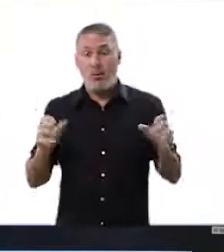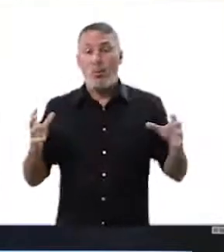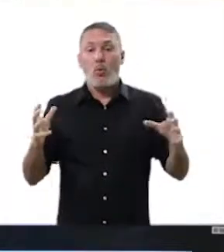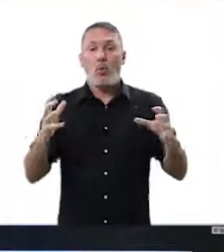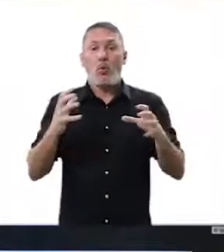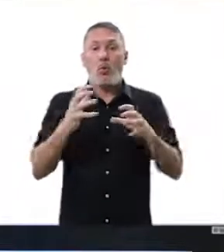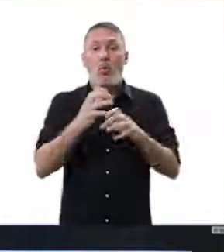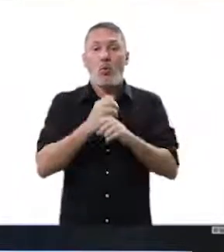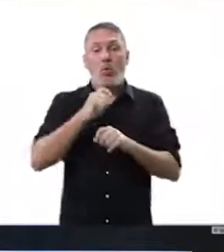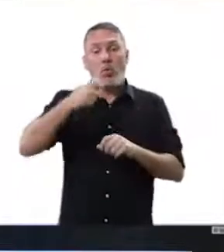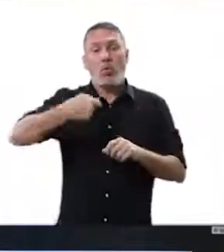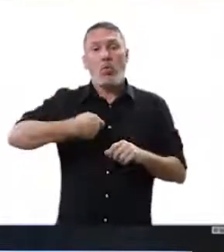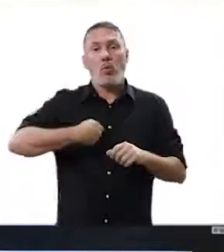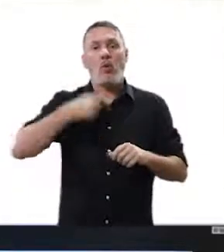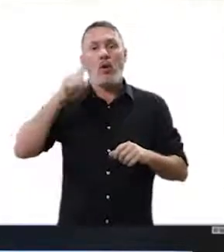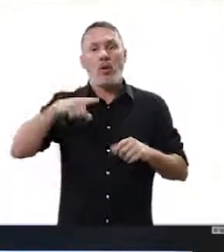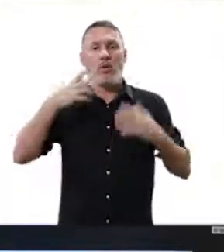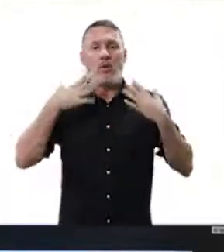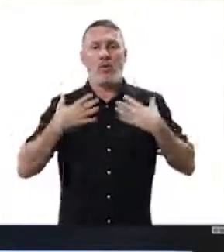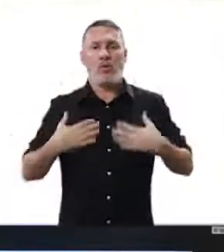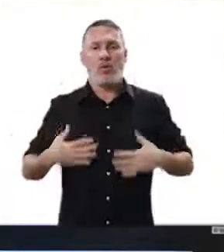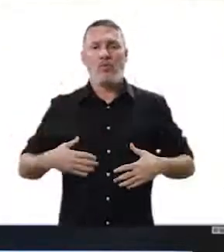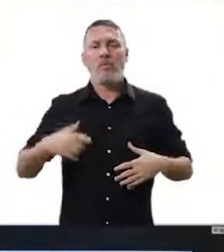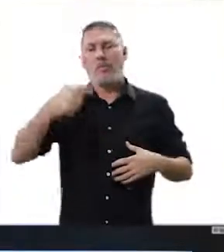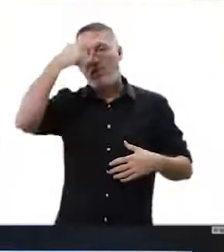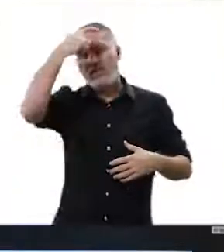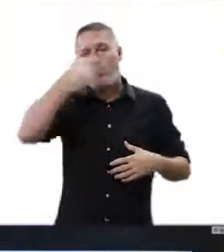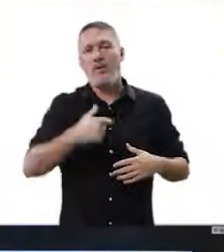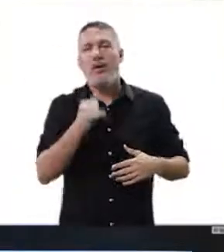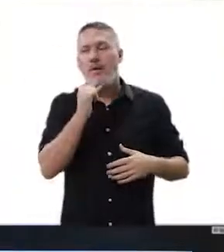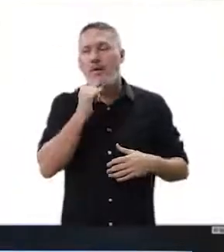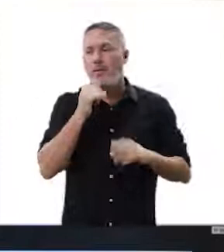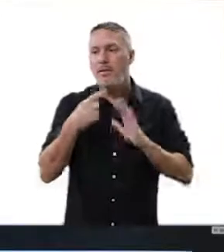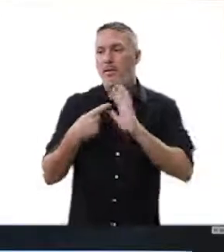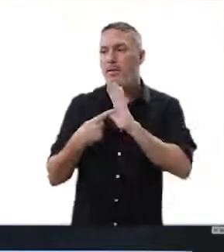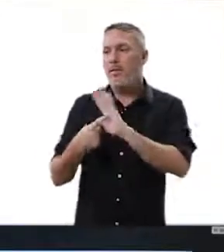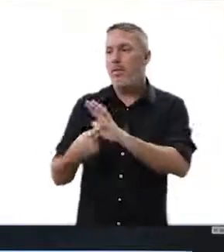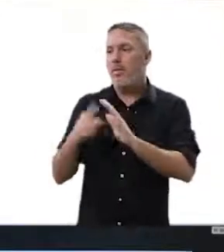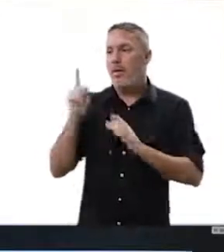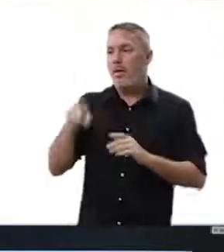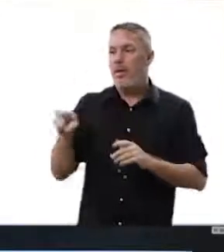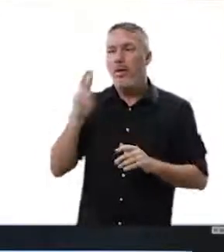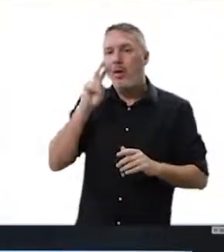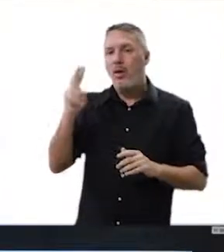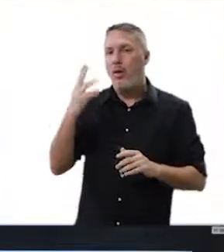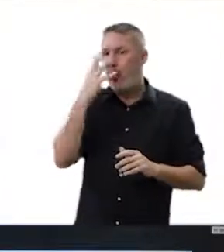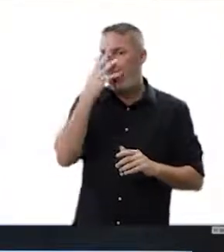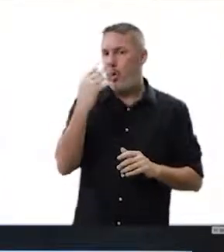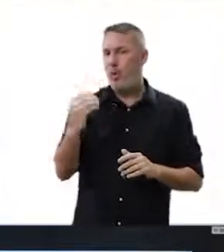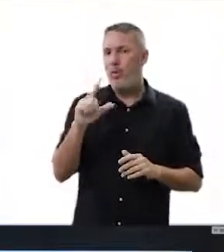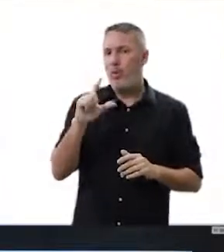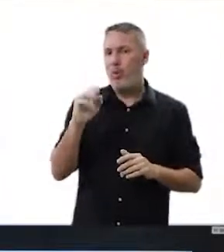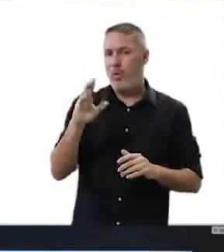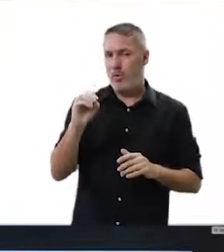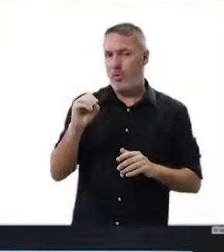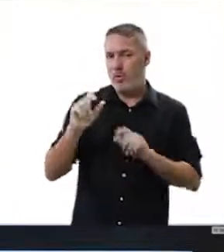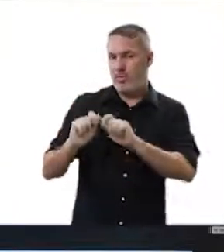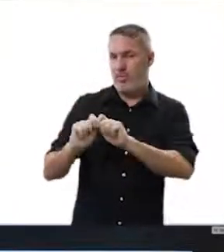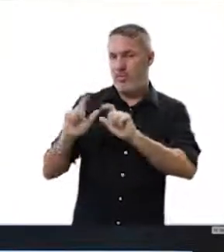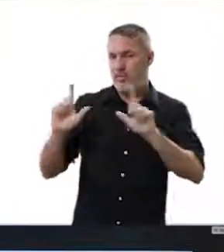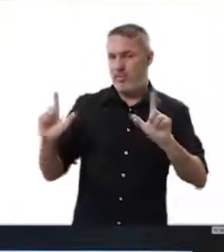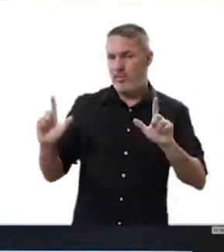que no nosso exemplo está representado pelo lobo-guará. Toda essa parte de baixo,